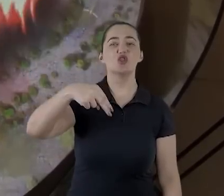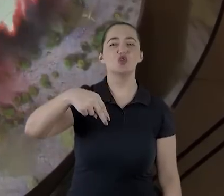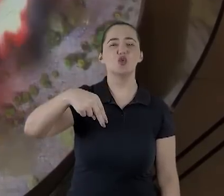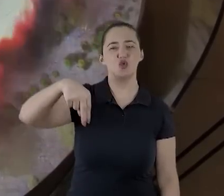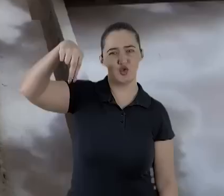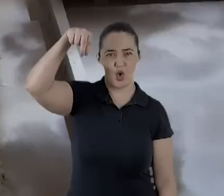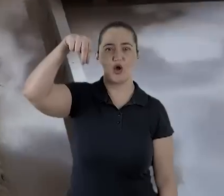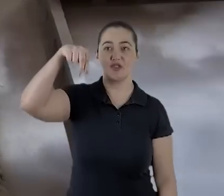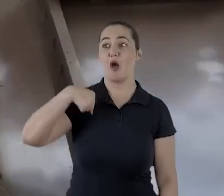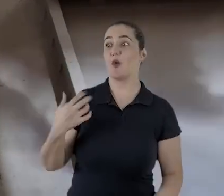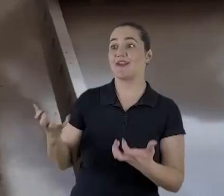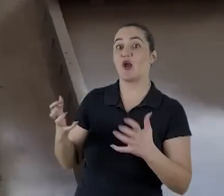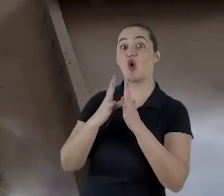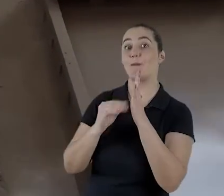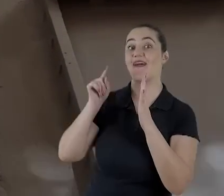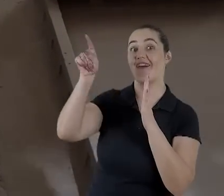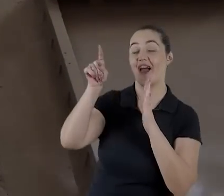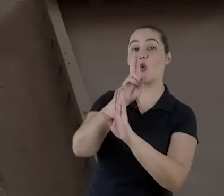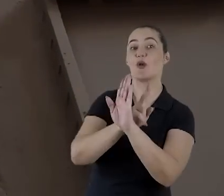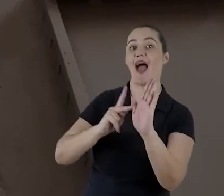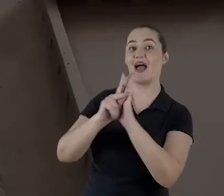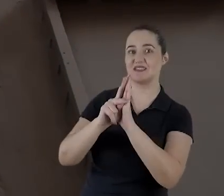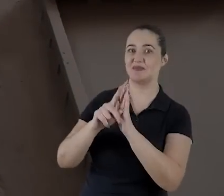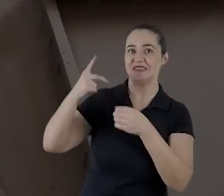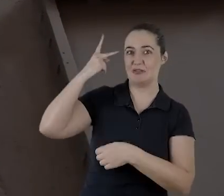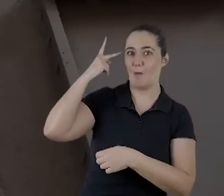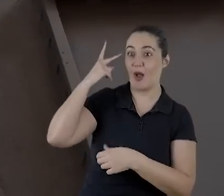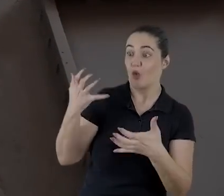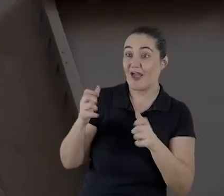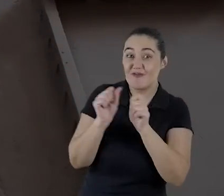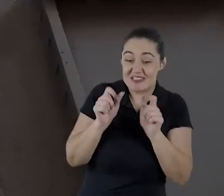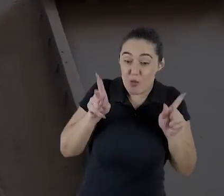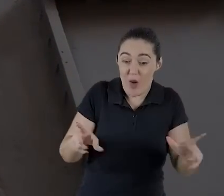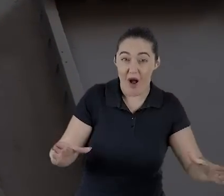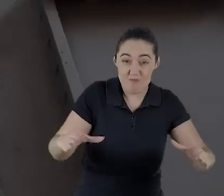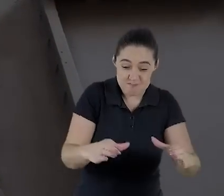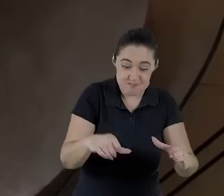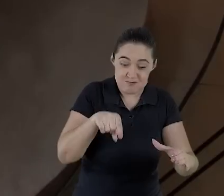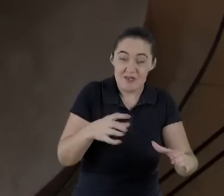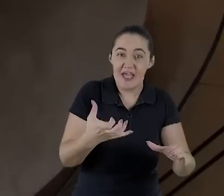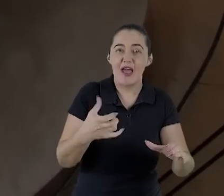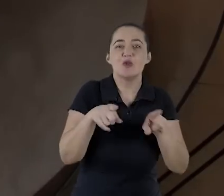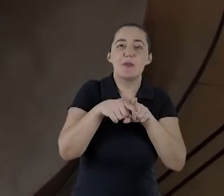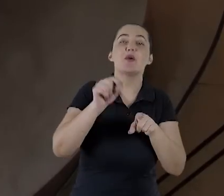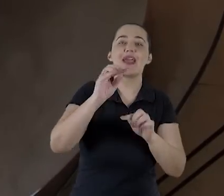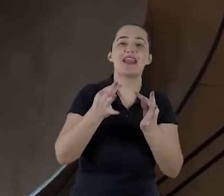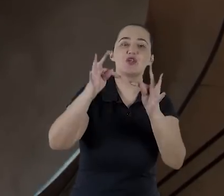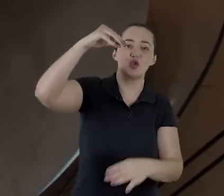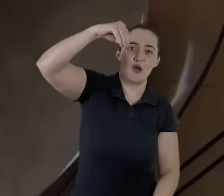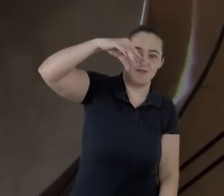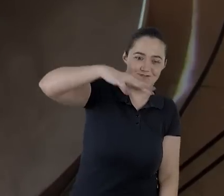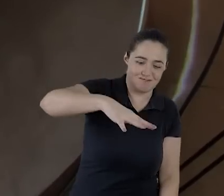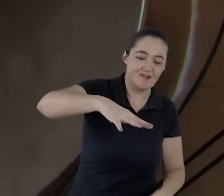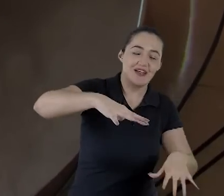até construir uma maquete dessa no Museu do NASP também, viu? Em breve. O incêndio das destruições que a cidade sofreu, na mão de